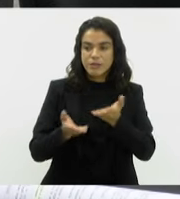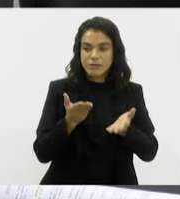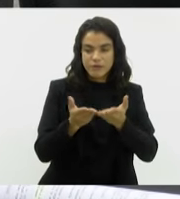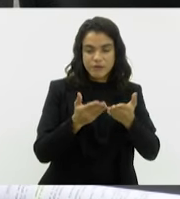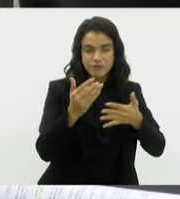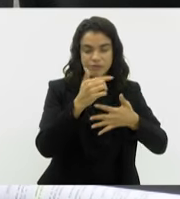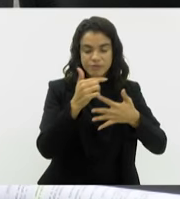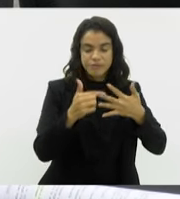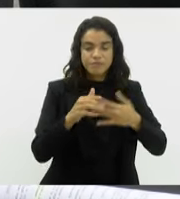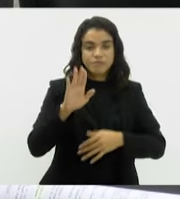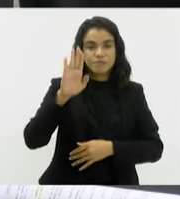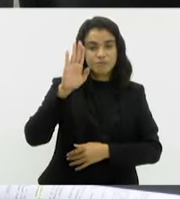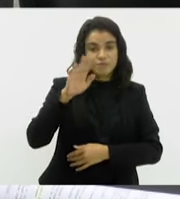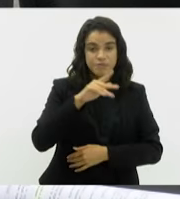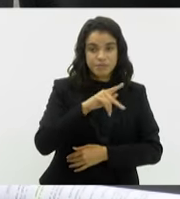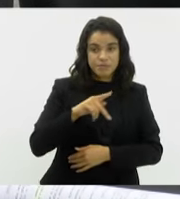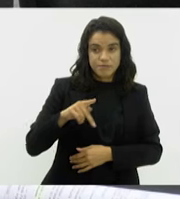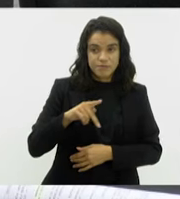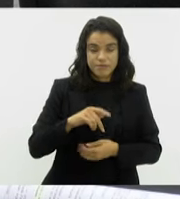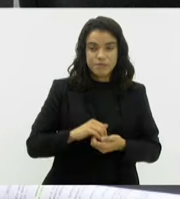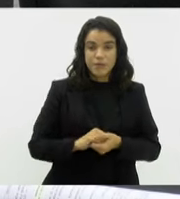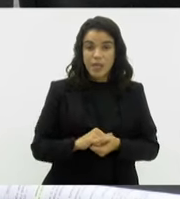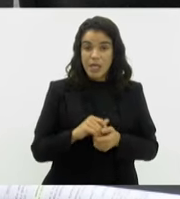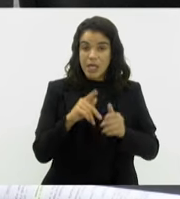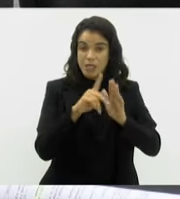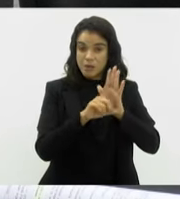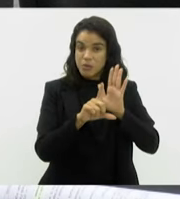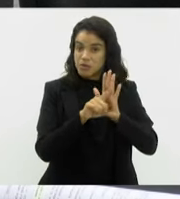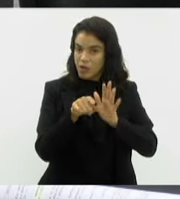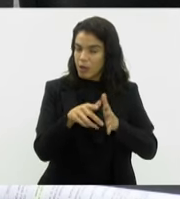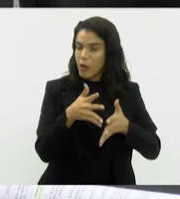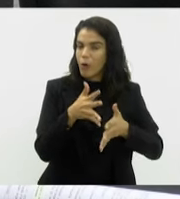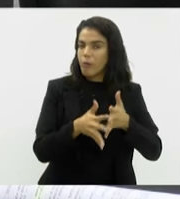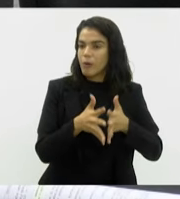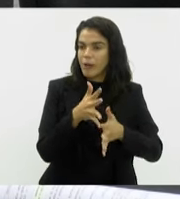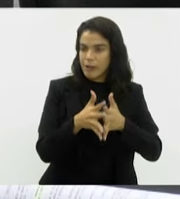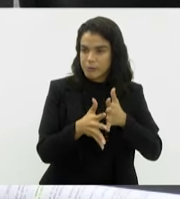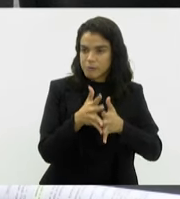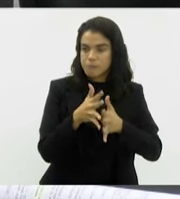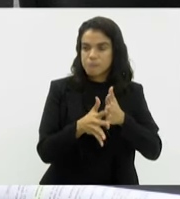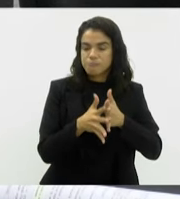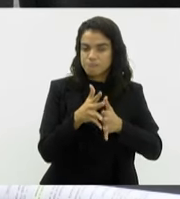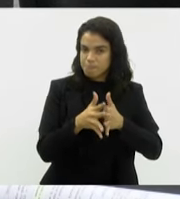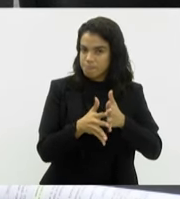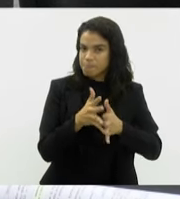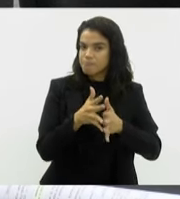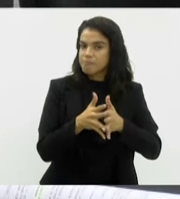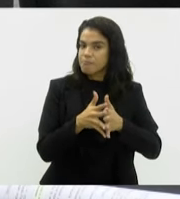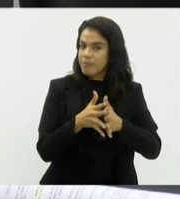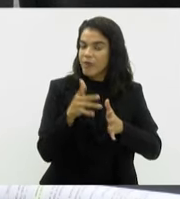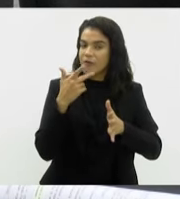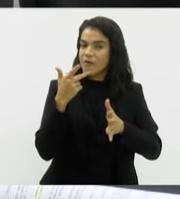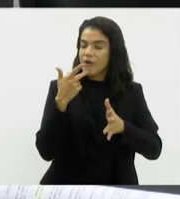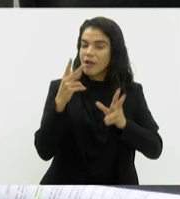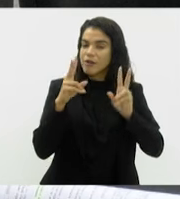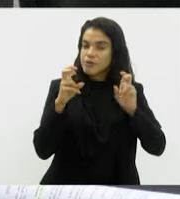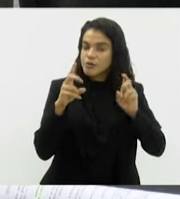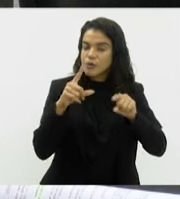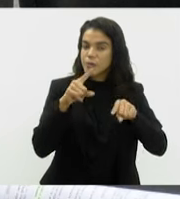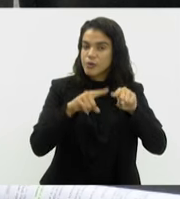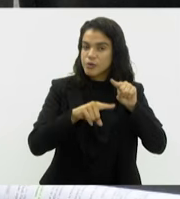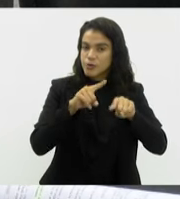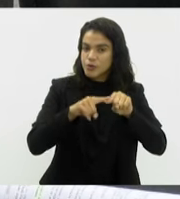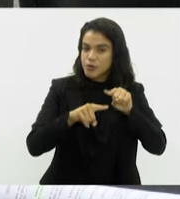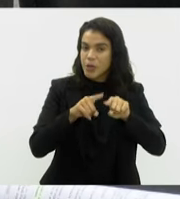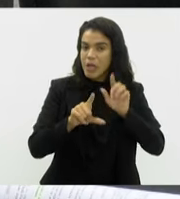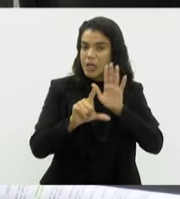providências. Senhor presidente, deputado eu queria... Luiz Paulo. Esse projeto é complexo, ele está mexendo em dispositivos da